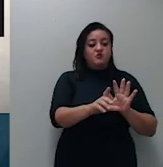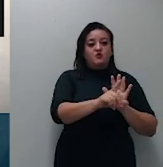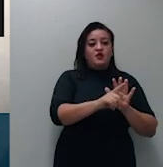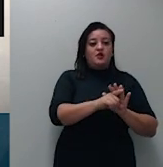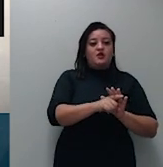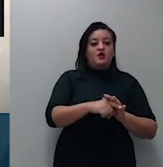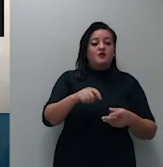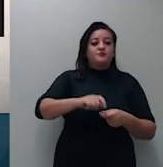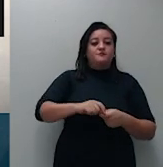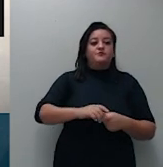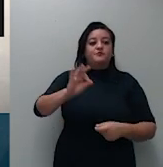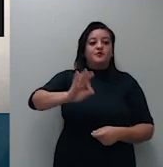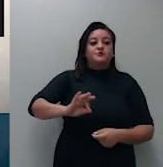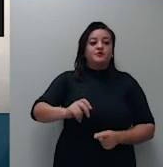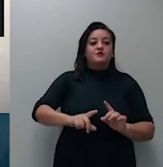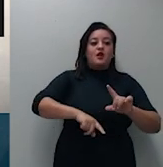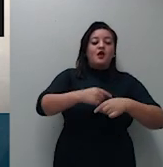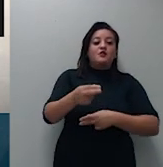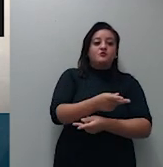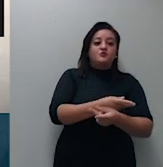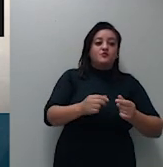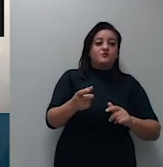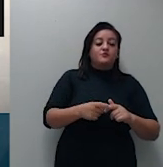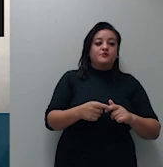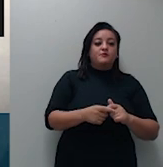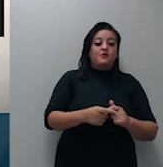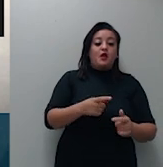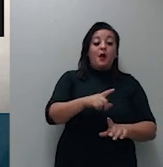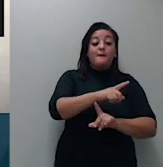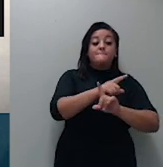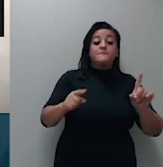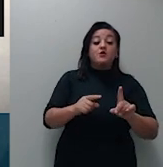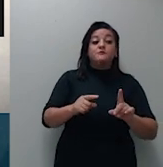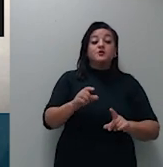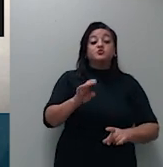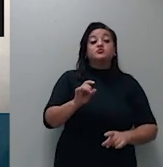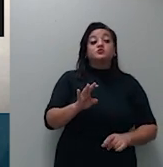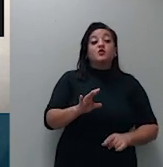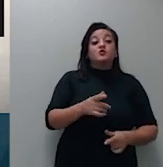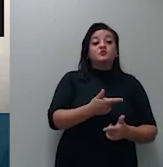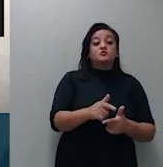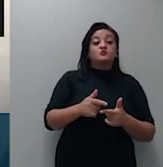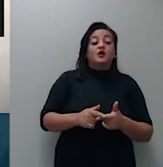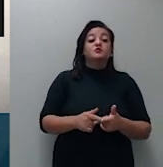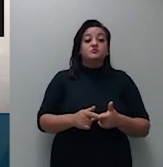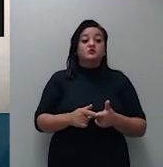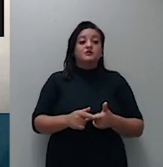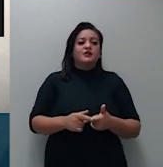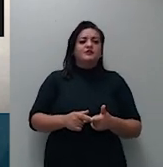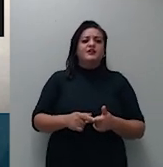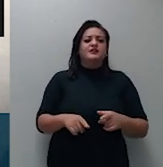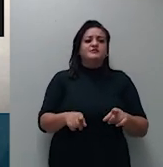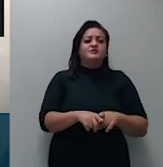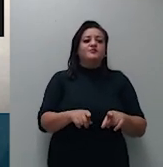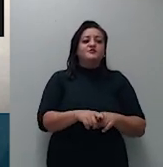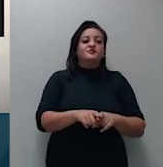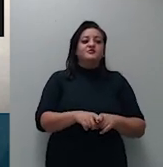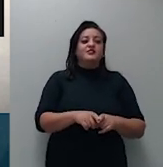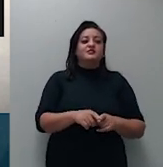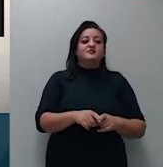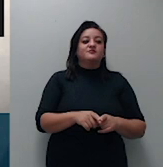a coparticipação sobre o custo tratamento é proibido apenas nos casos de internação